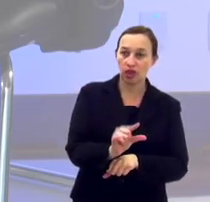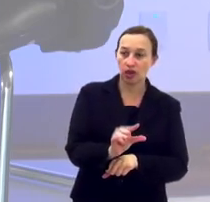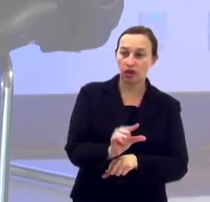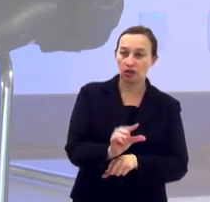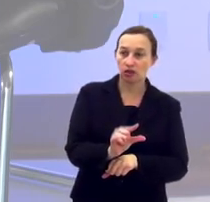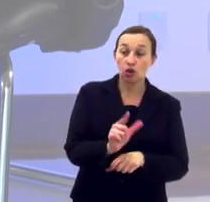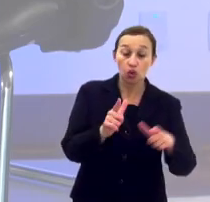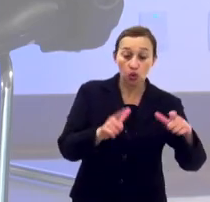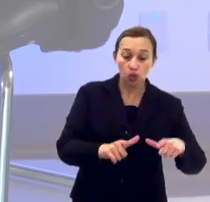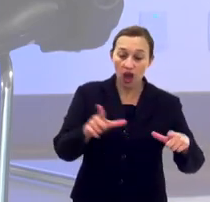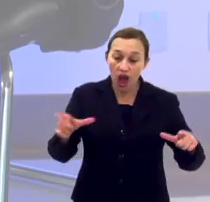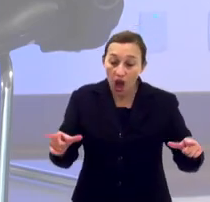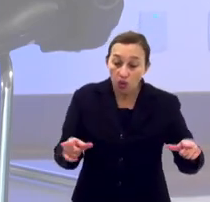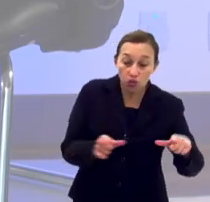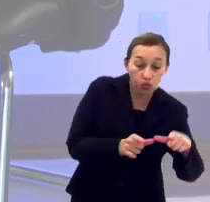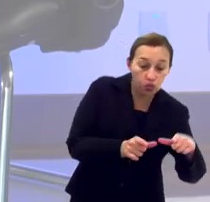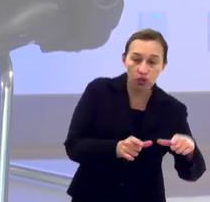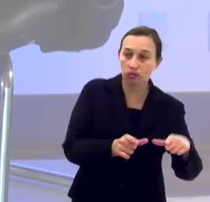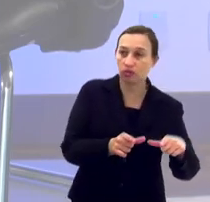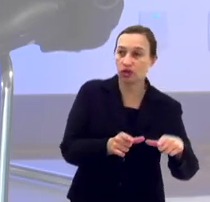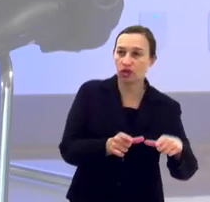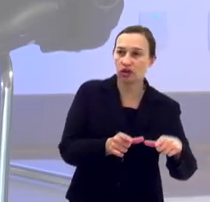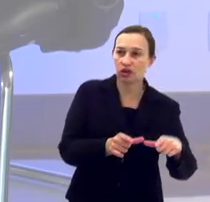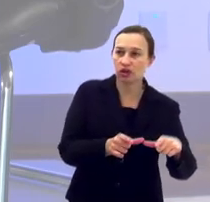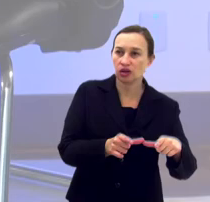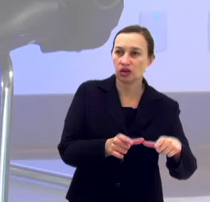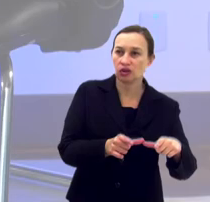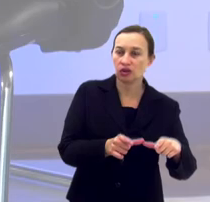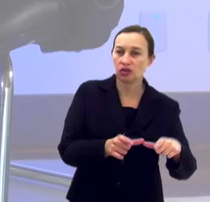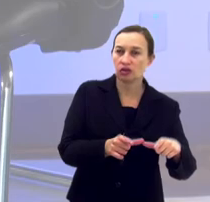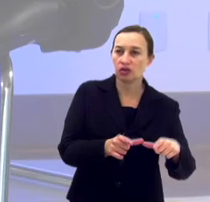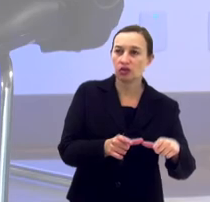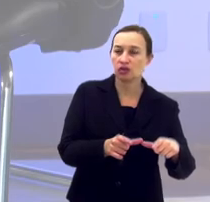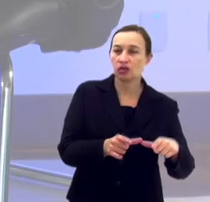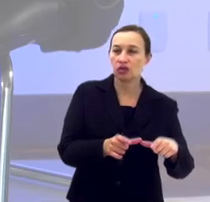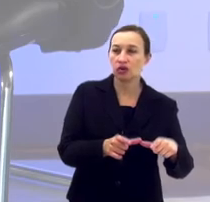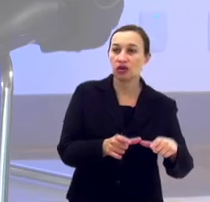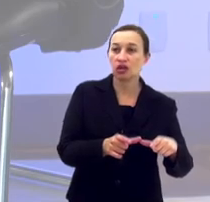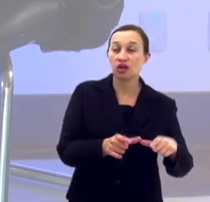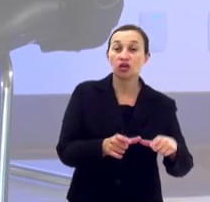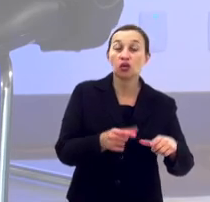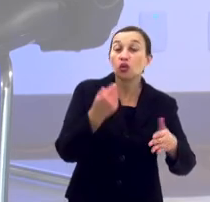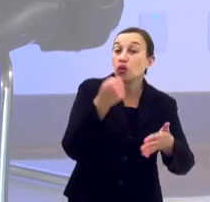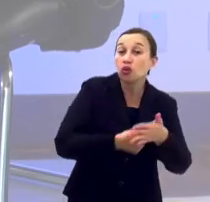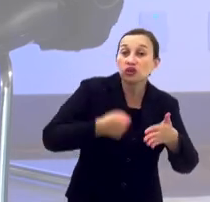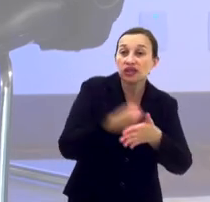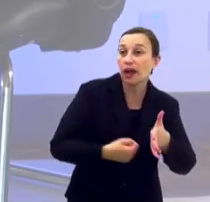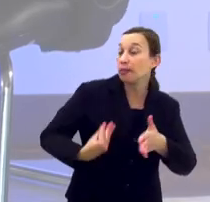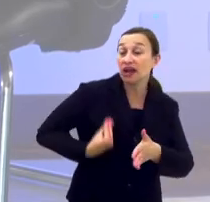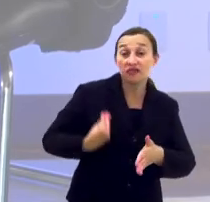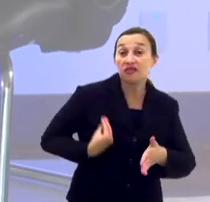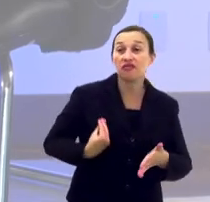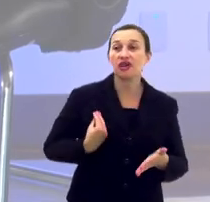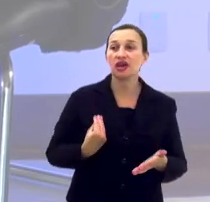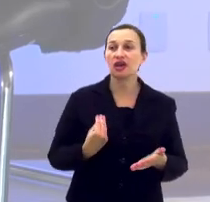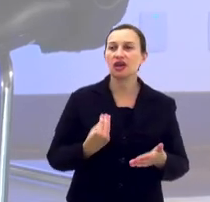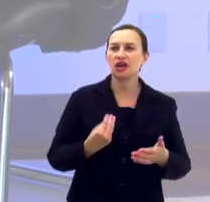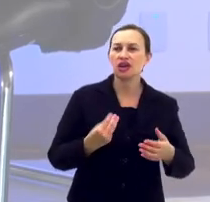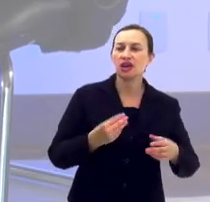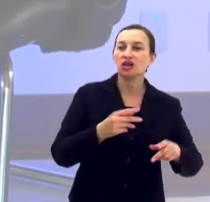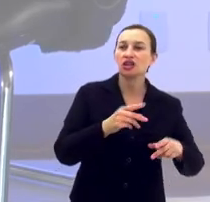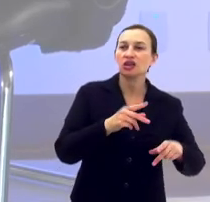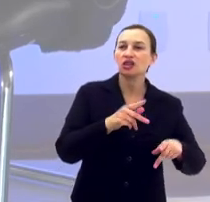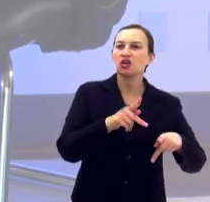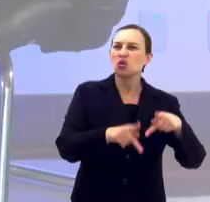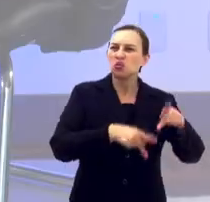menor território, menor número de pessoas, e acaba vencedor. Por quê? Porque é sobrevivência. Israel ganhou